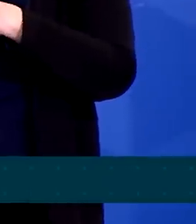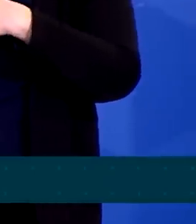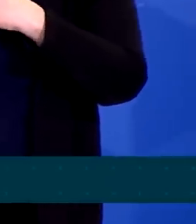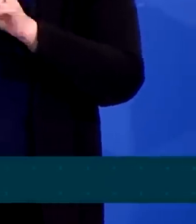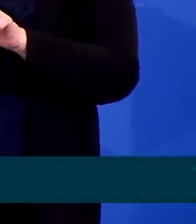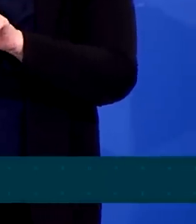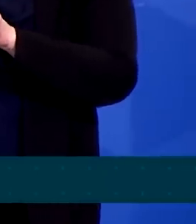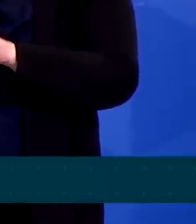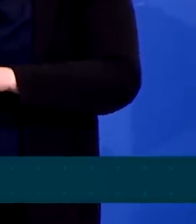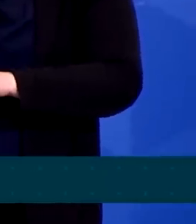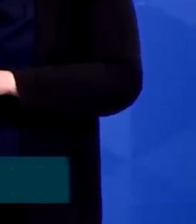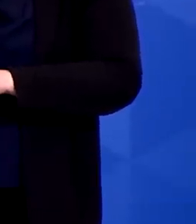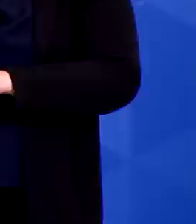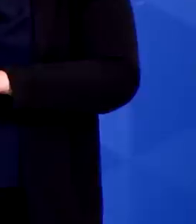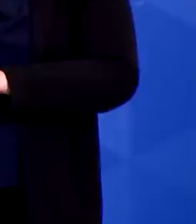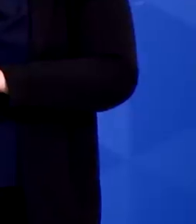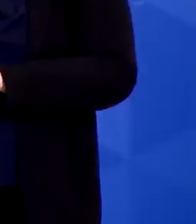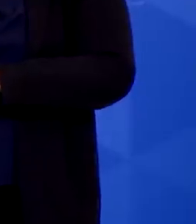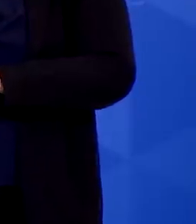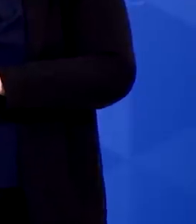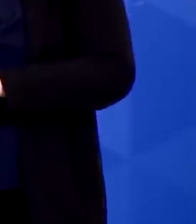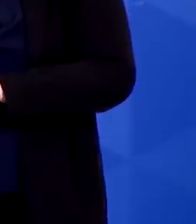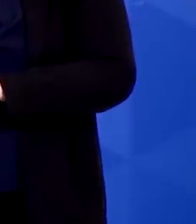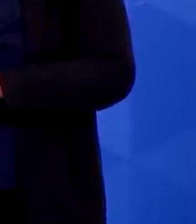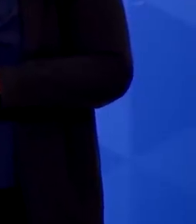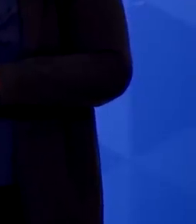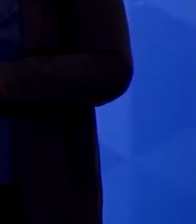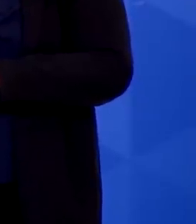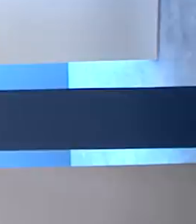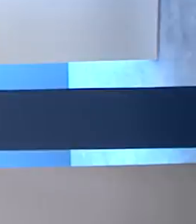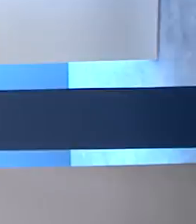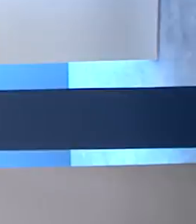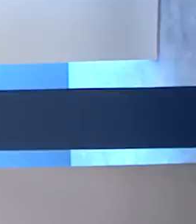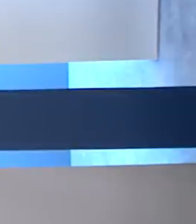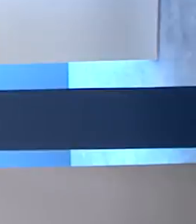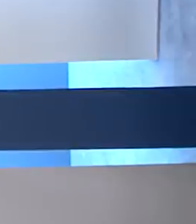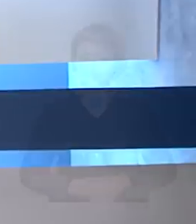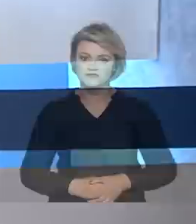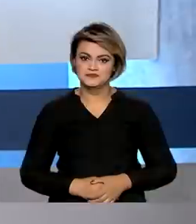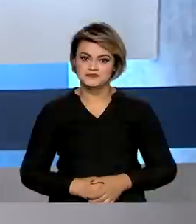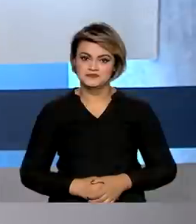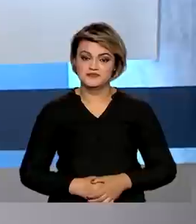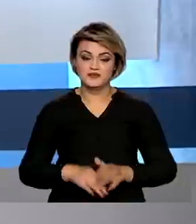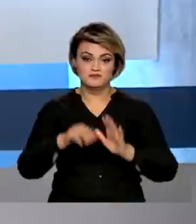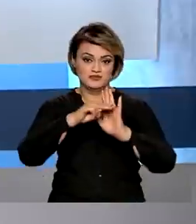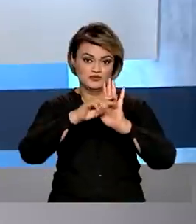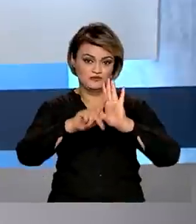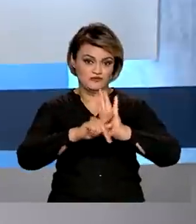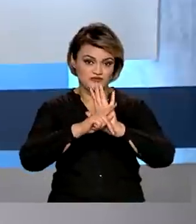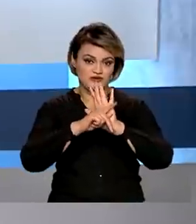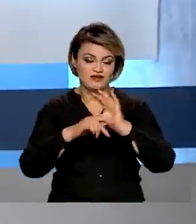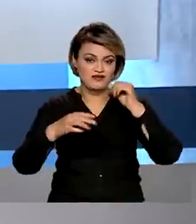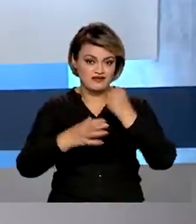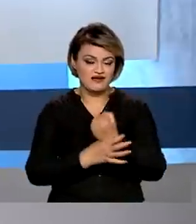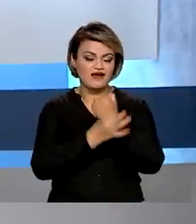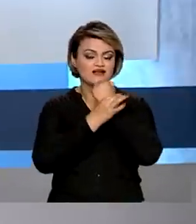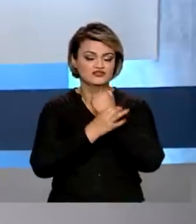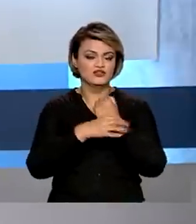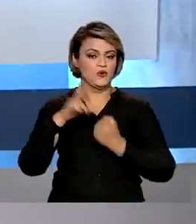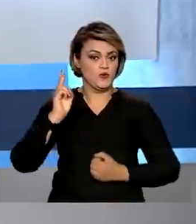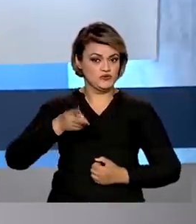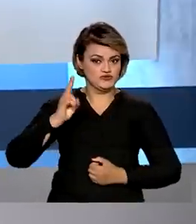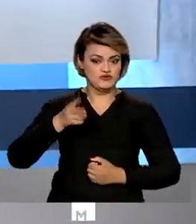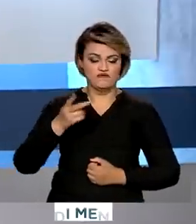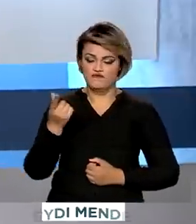mais 165 bilhões de reais e a medida provisória que garante de forma